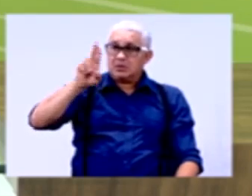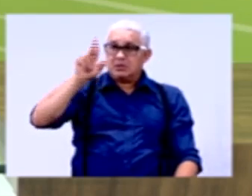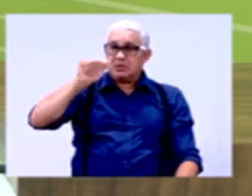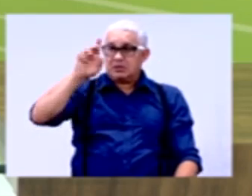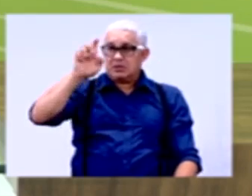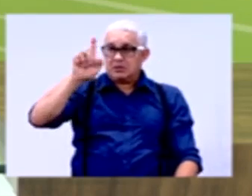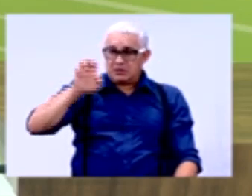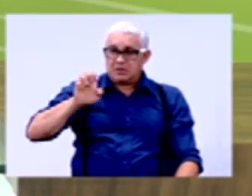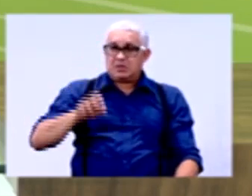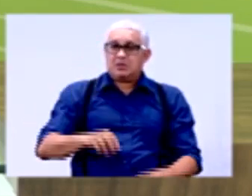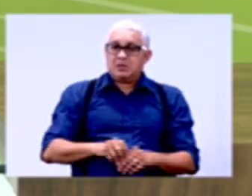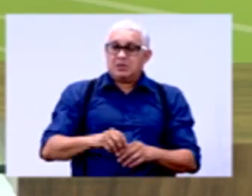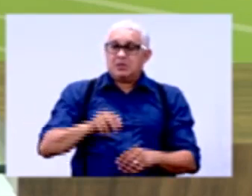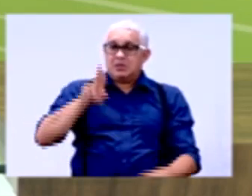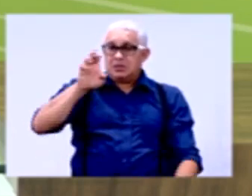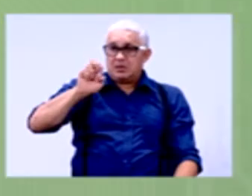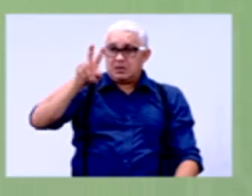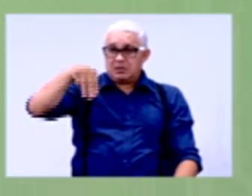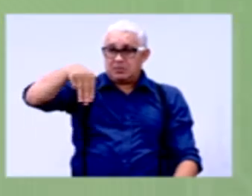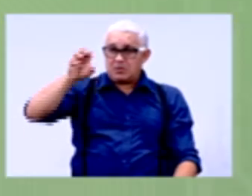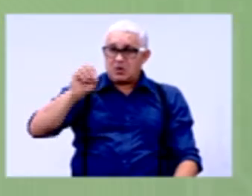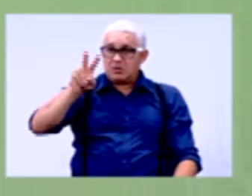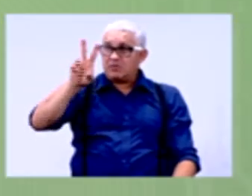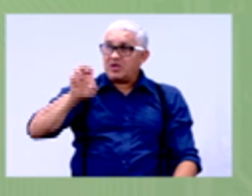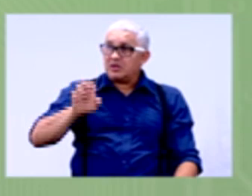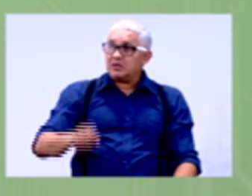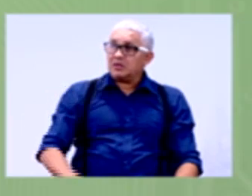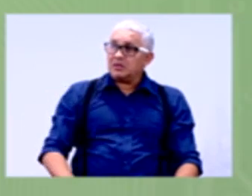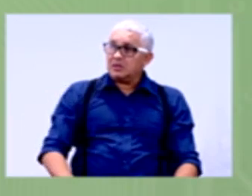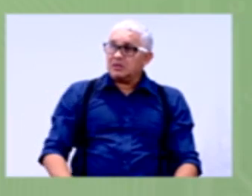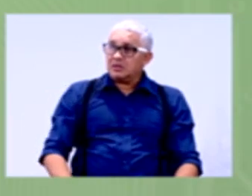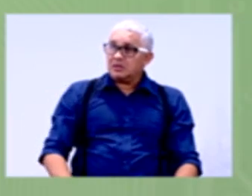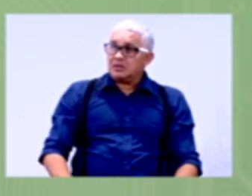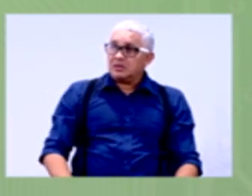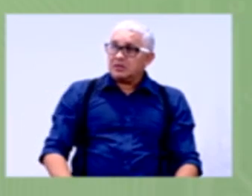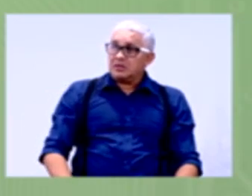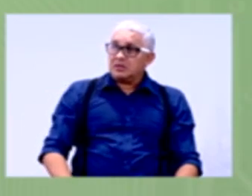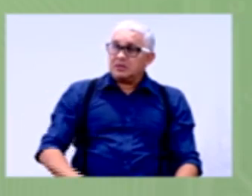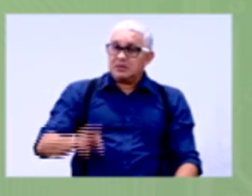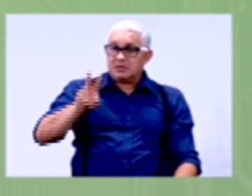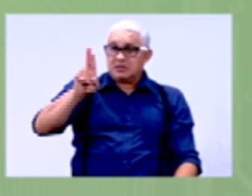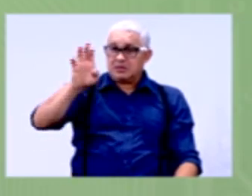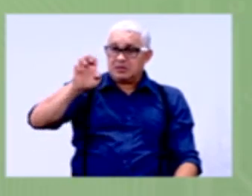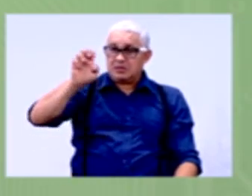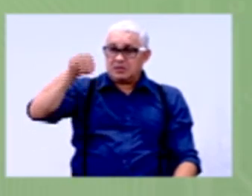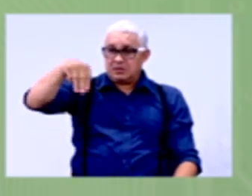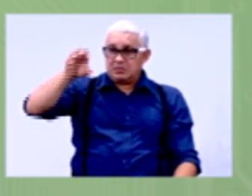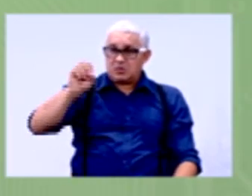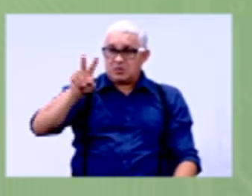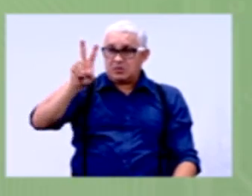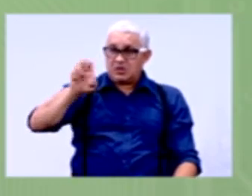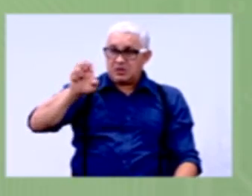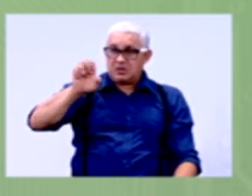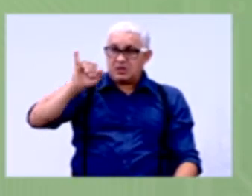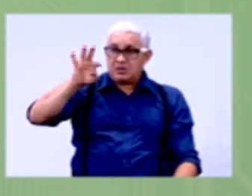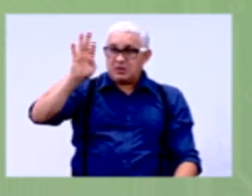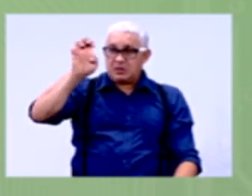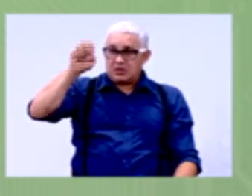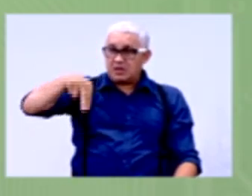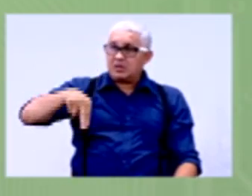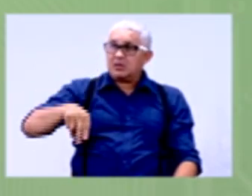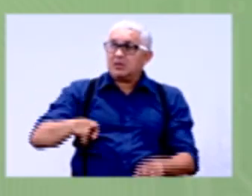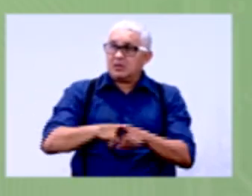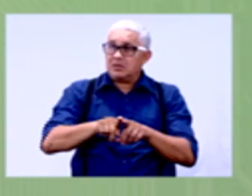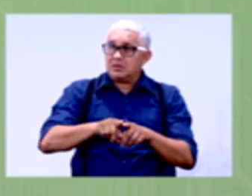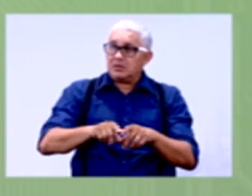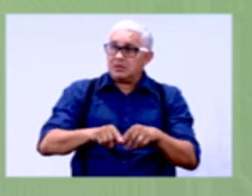a resposta correta seria a última alternativa aí, já que a gente está falando de sessão, tá? Então, sempre